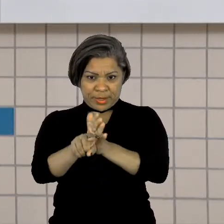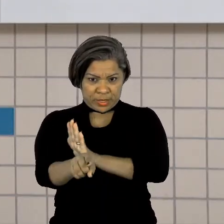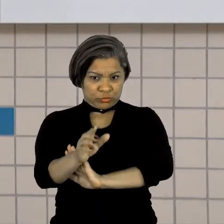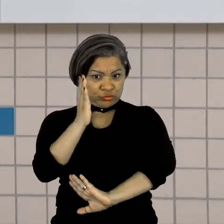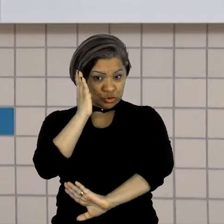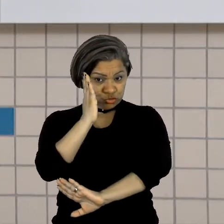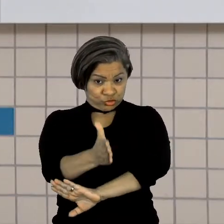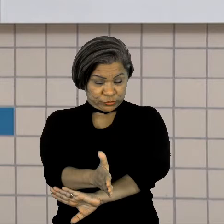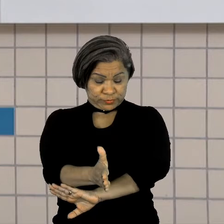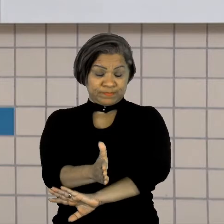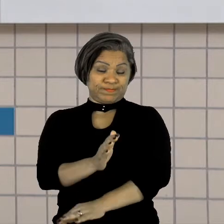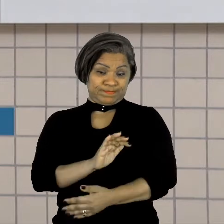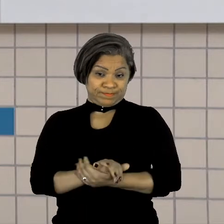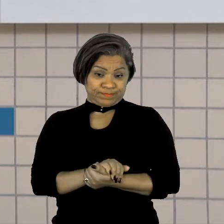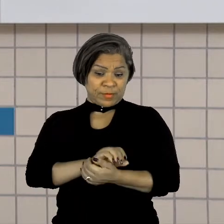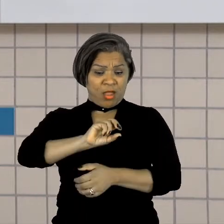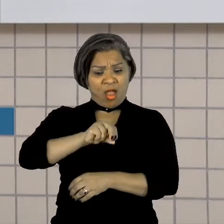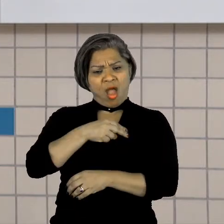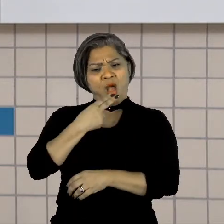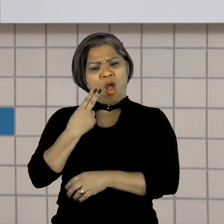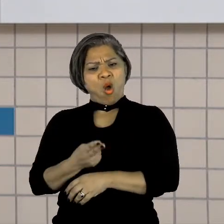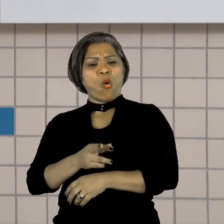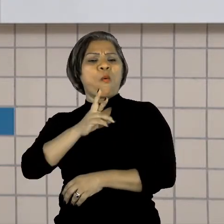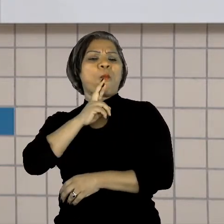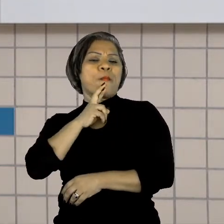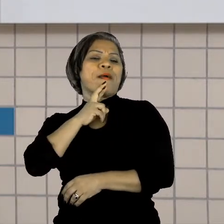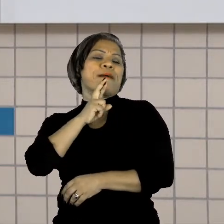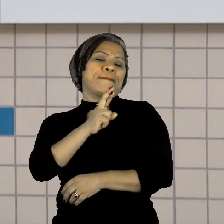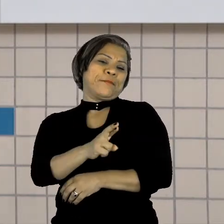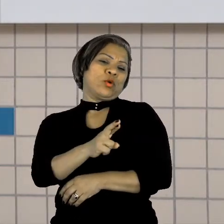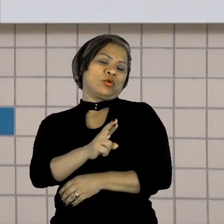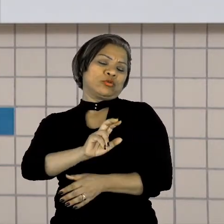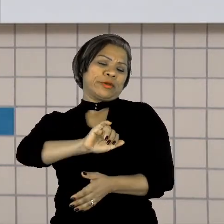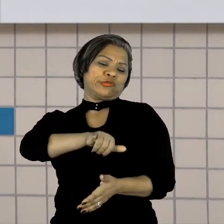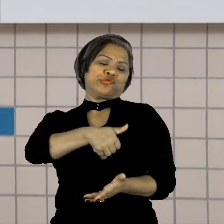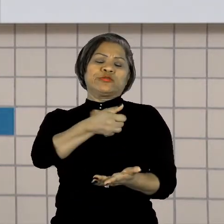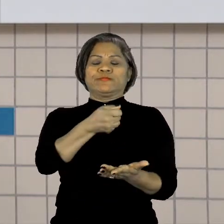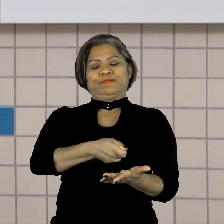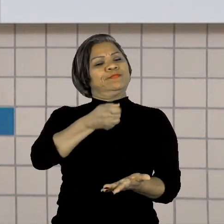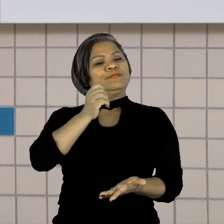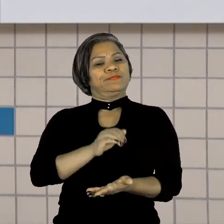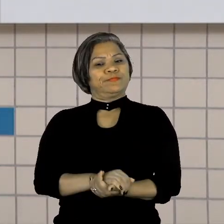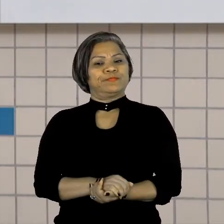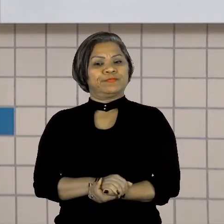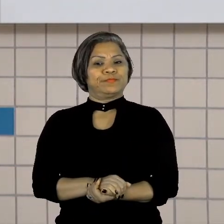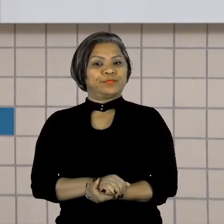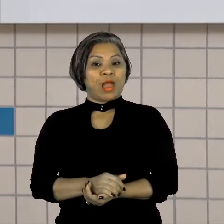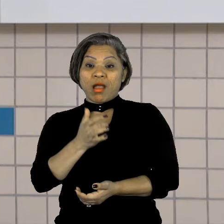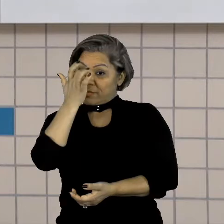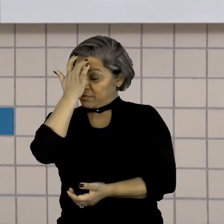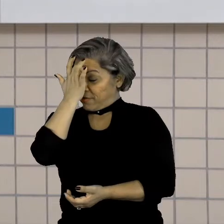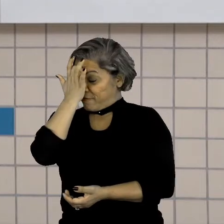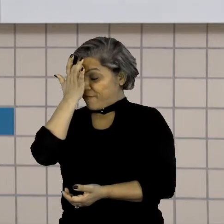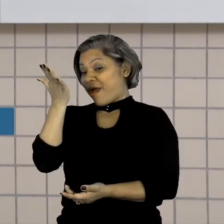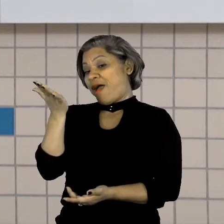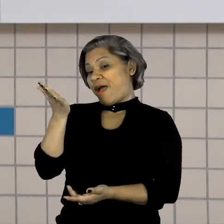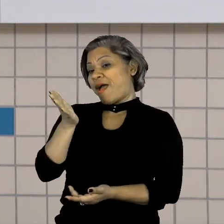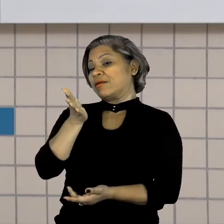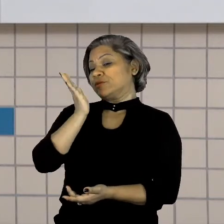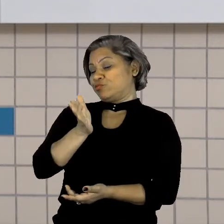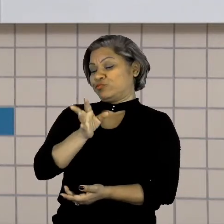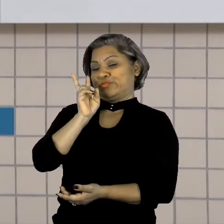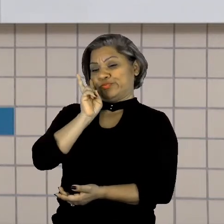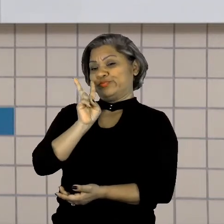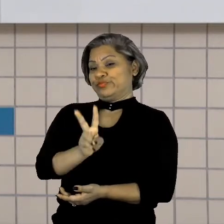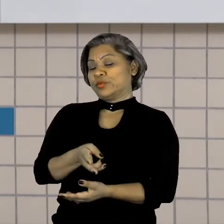uma pergunta ou ele é uma resposta, uma justificativa? Tá muito fácil isso aí, que a gente acabou de